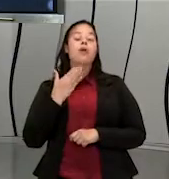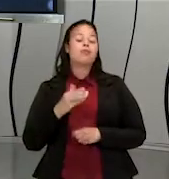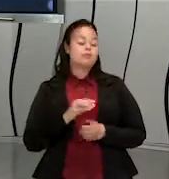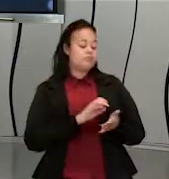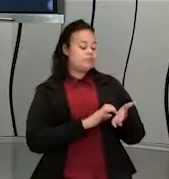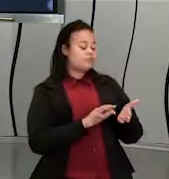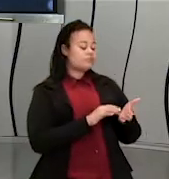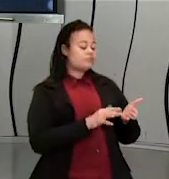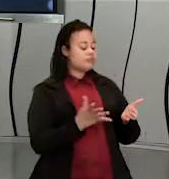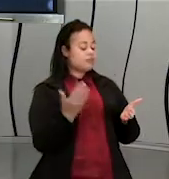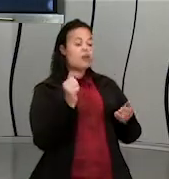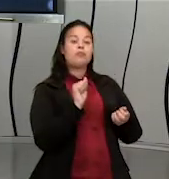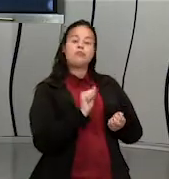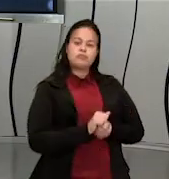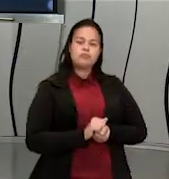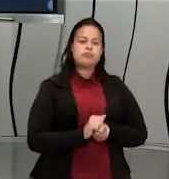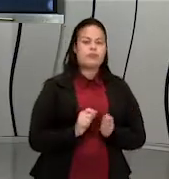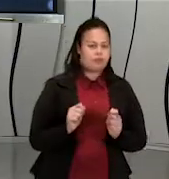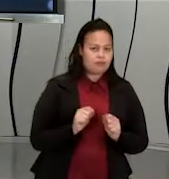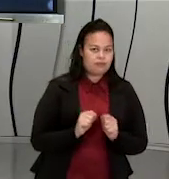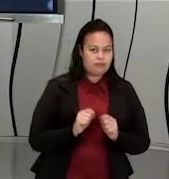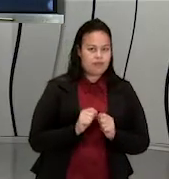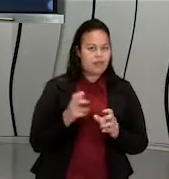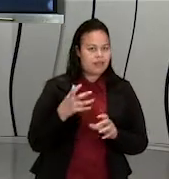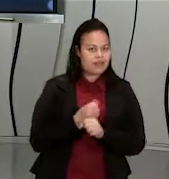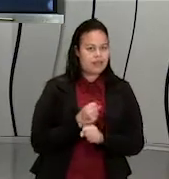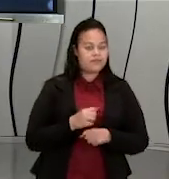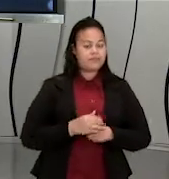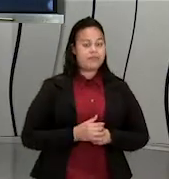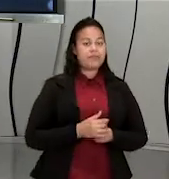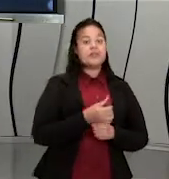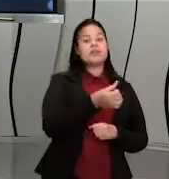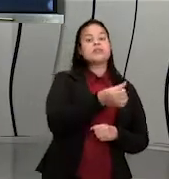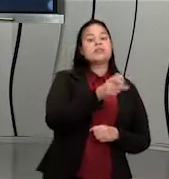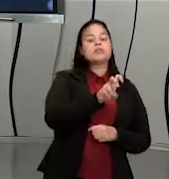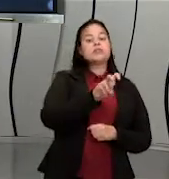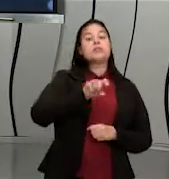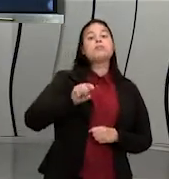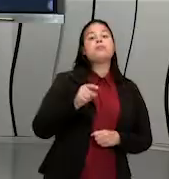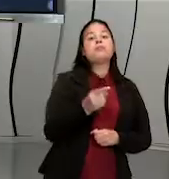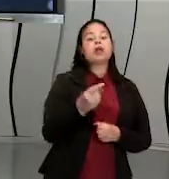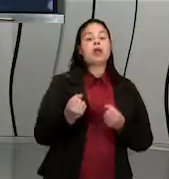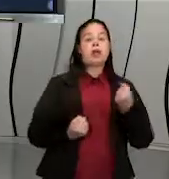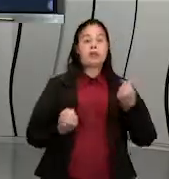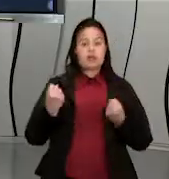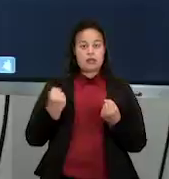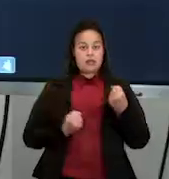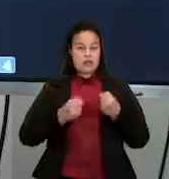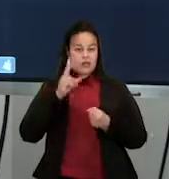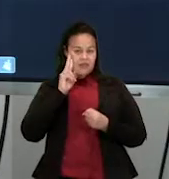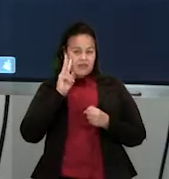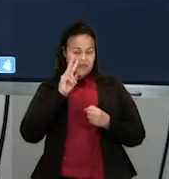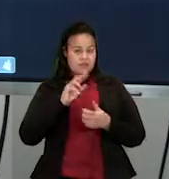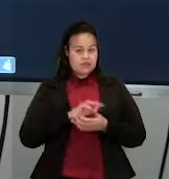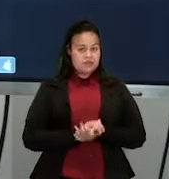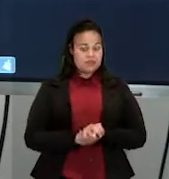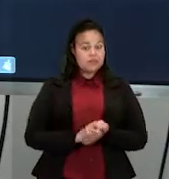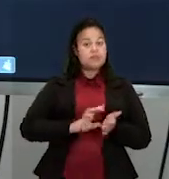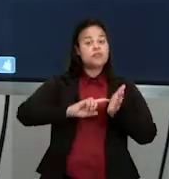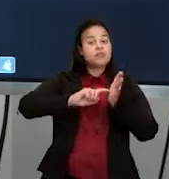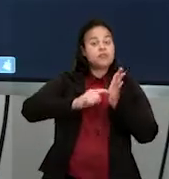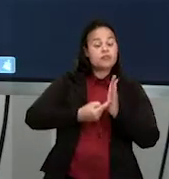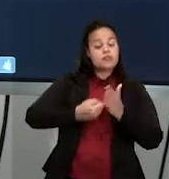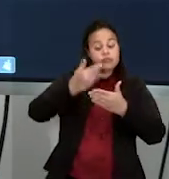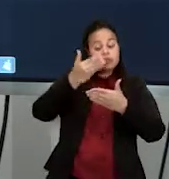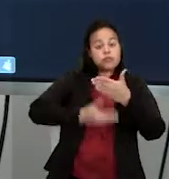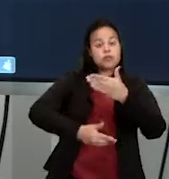aí, vamos fazer a continha. Ó, 65 mil, que é o valor lá do automóvel, vezes o desconto